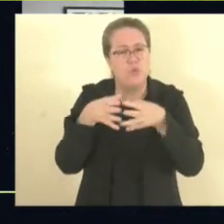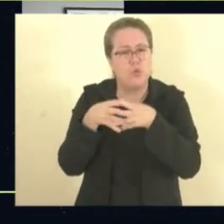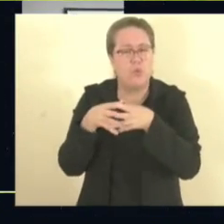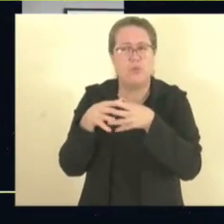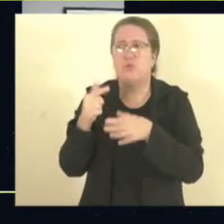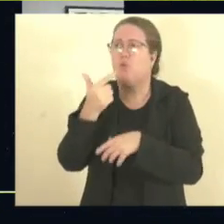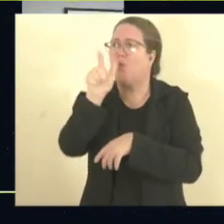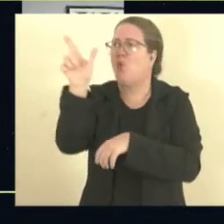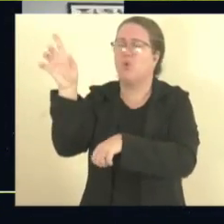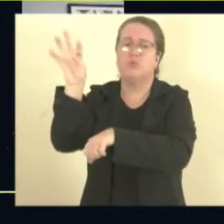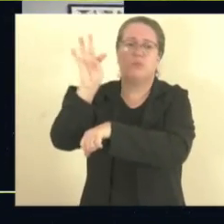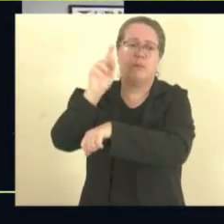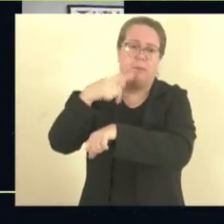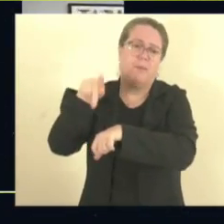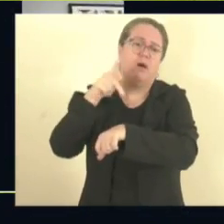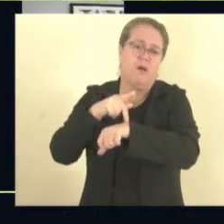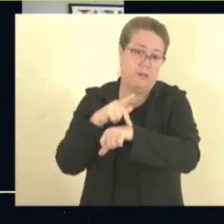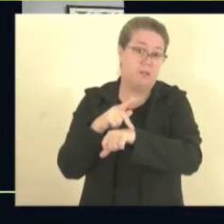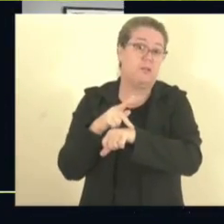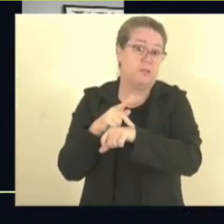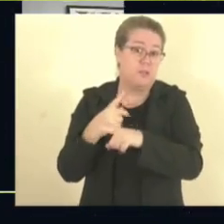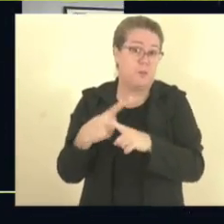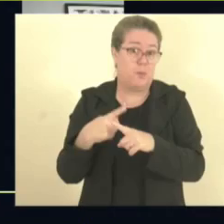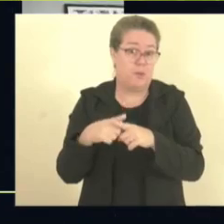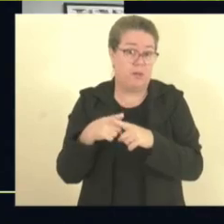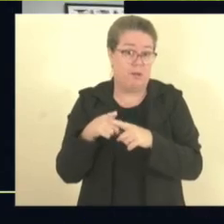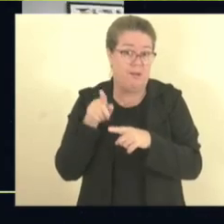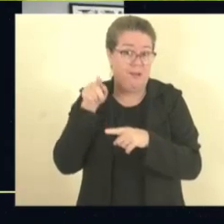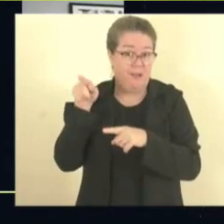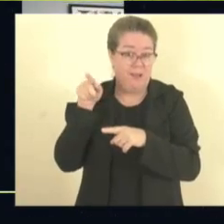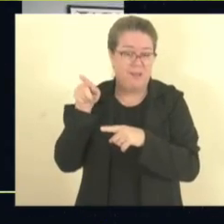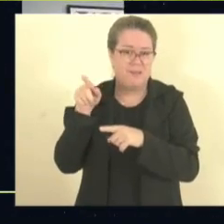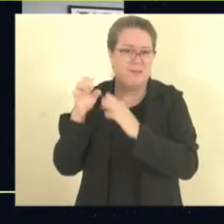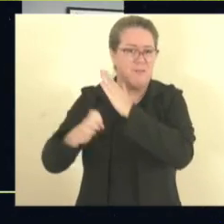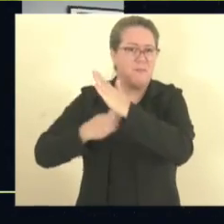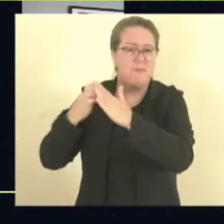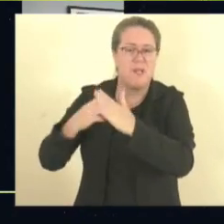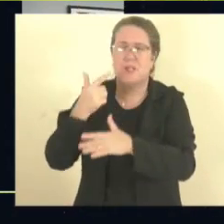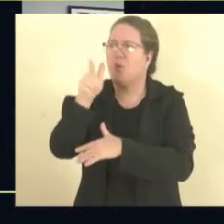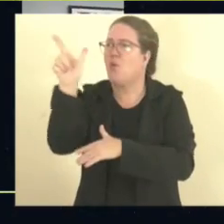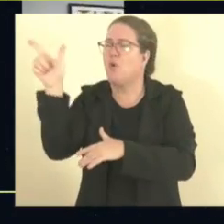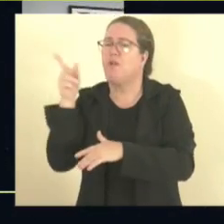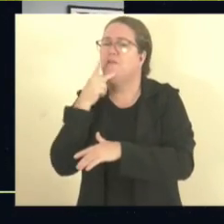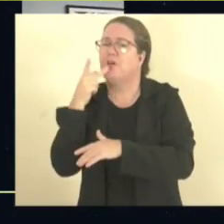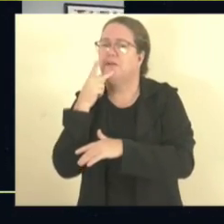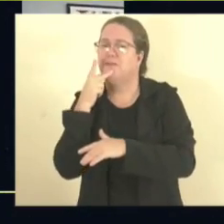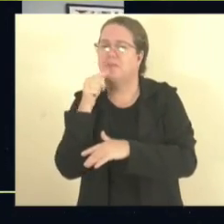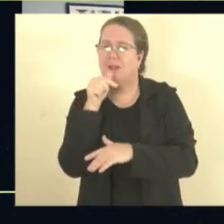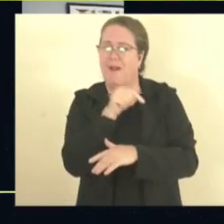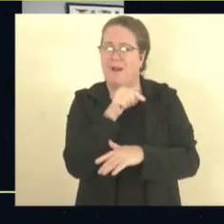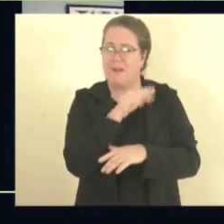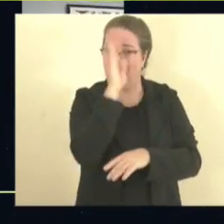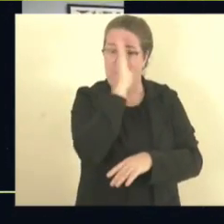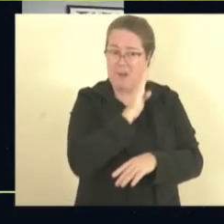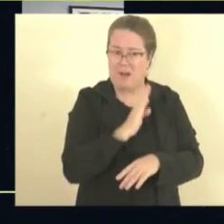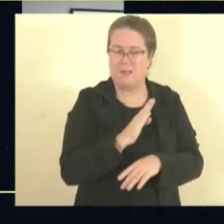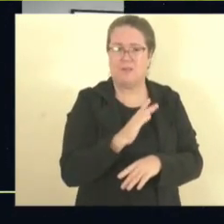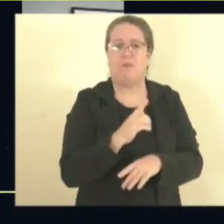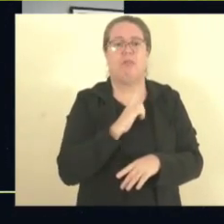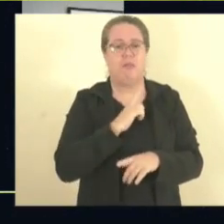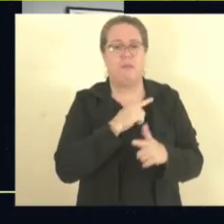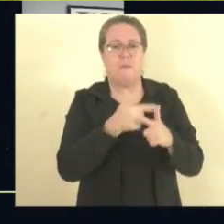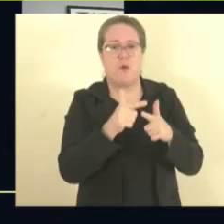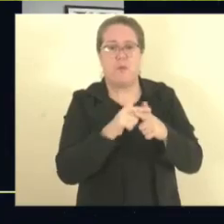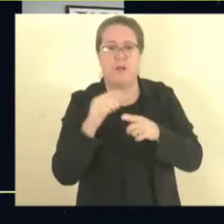de investidores estrangeiros falando que o Brasil não é um lugar confiável para se investir. Então, acho que a tendência é lógica da nossa moeda se